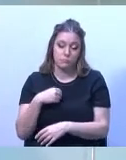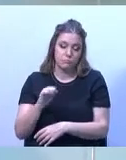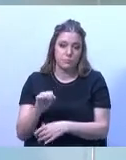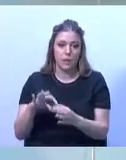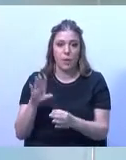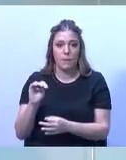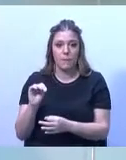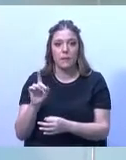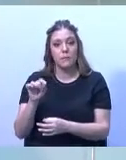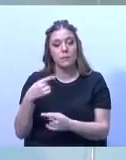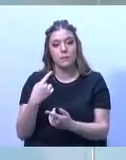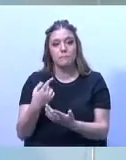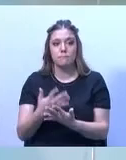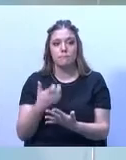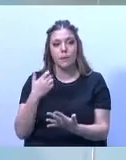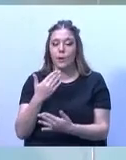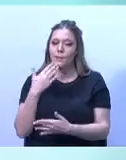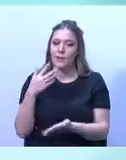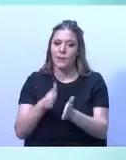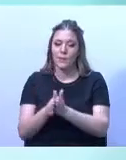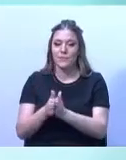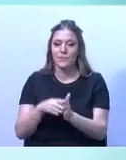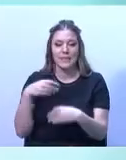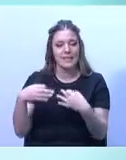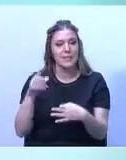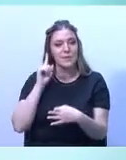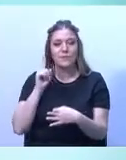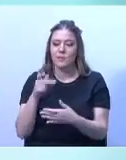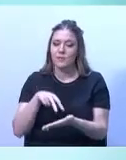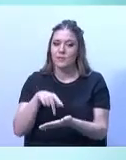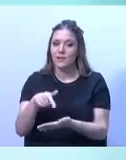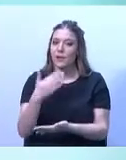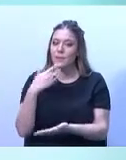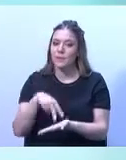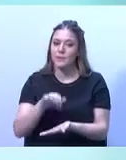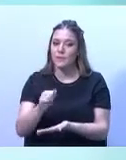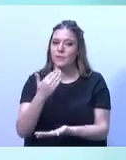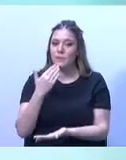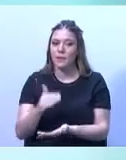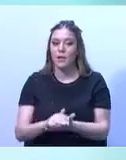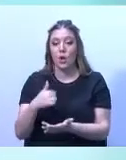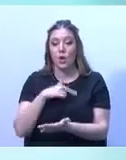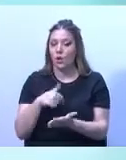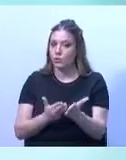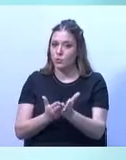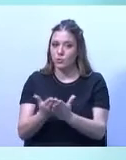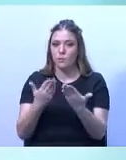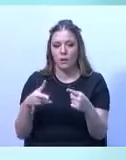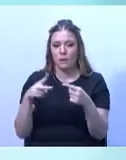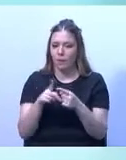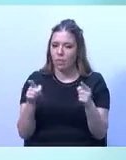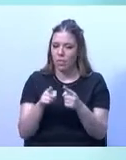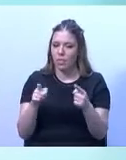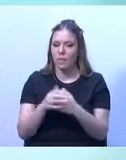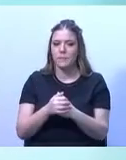digno de referência e muito obrigado pela oportunidade. Sempre muito relevante termos aqui no consultório. Muito obrigada pela sua presença. Obrigada. Nós seguimos em frente, vamos fazer um